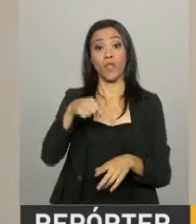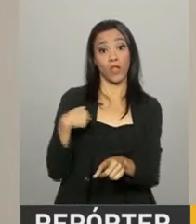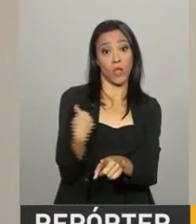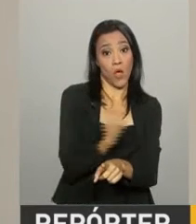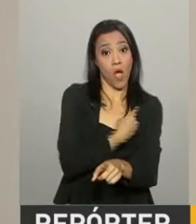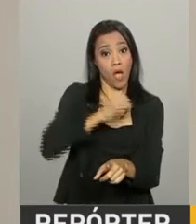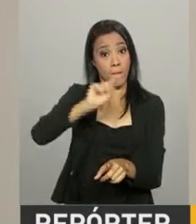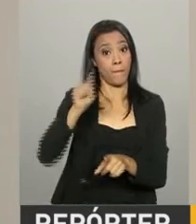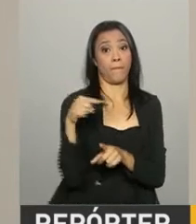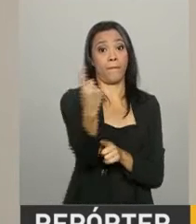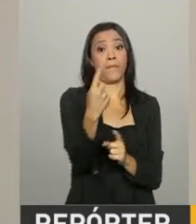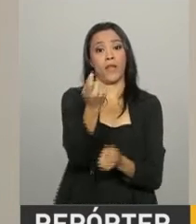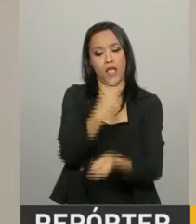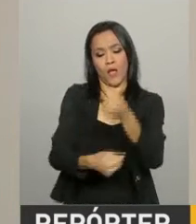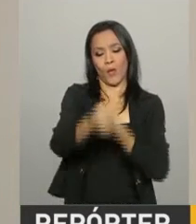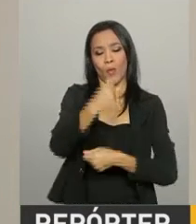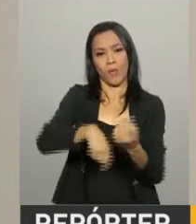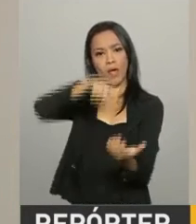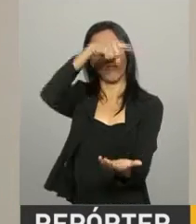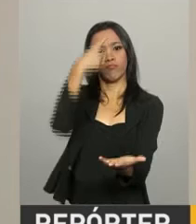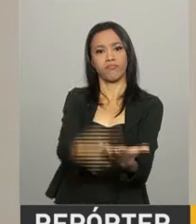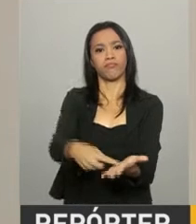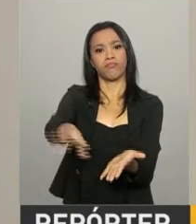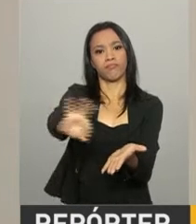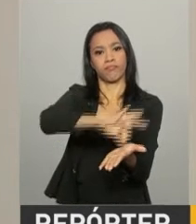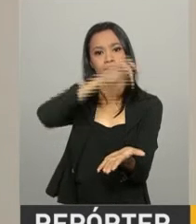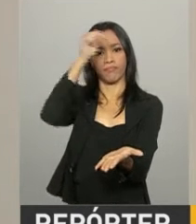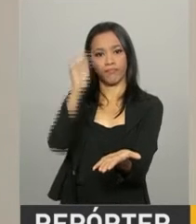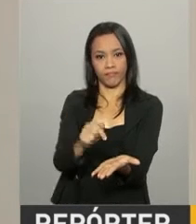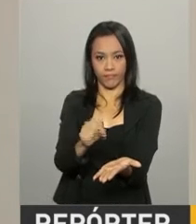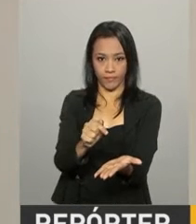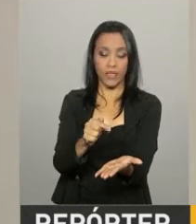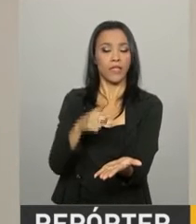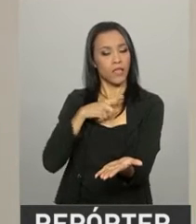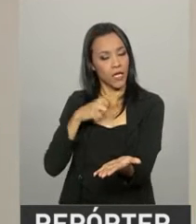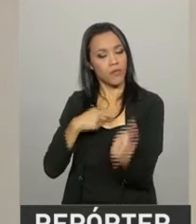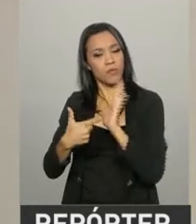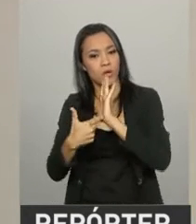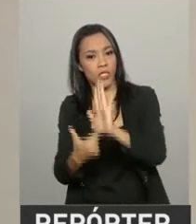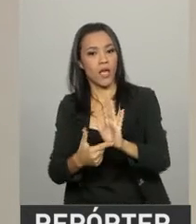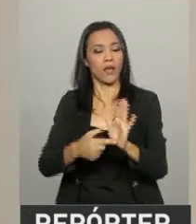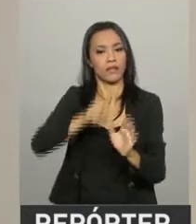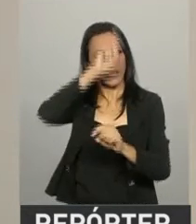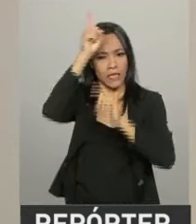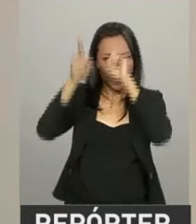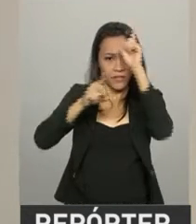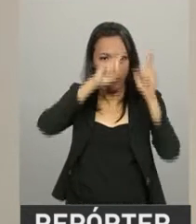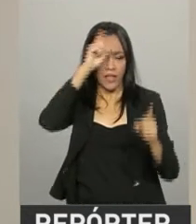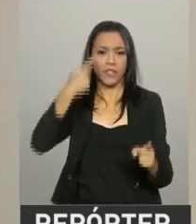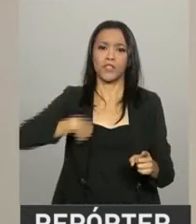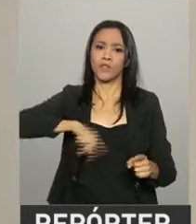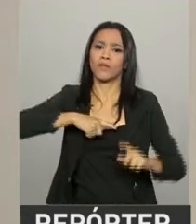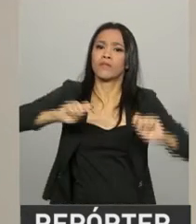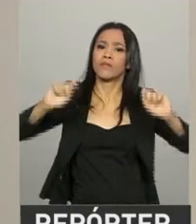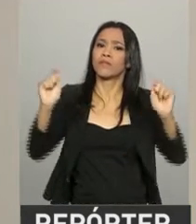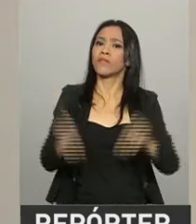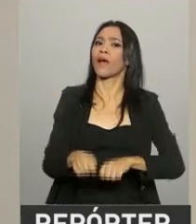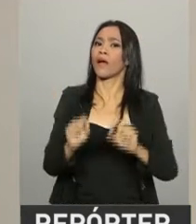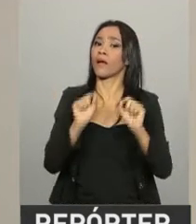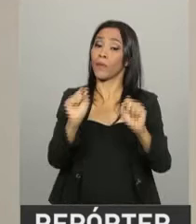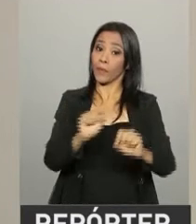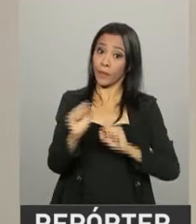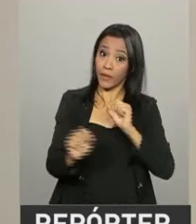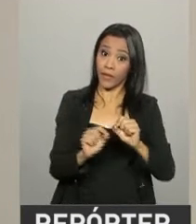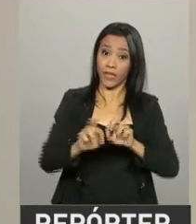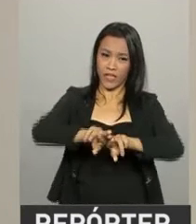grandes economias a ratificá-lo. Temos dado demonstrações de criatividade e de nossa capacidade de construir pontes